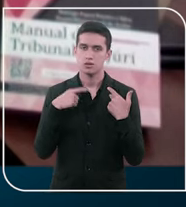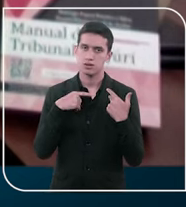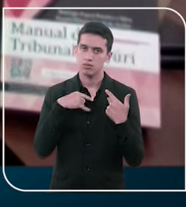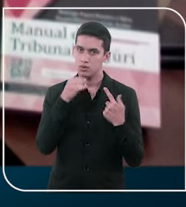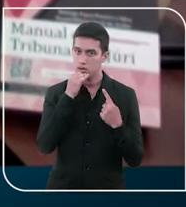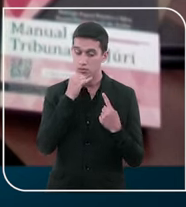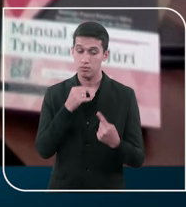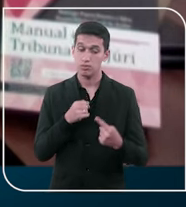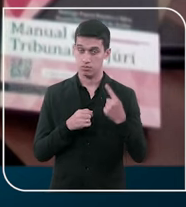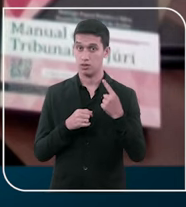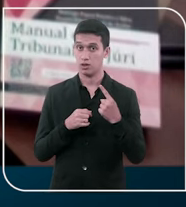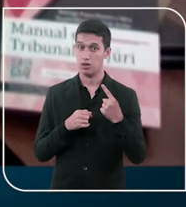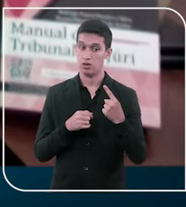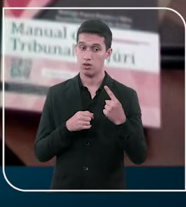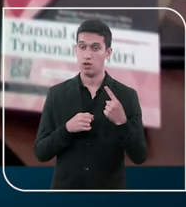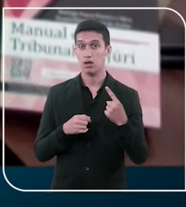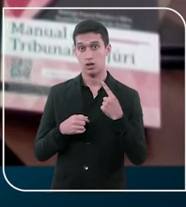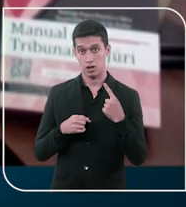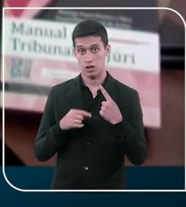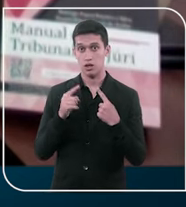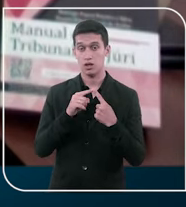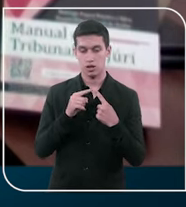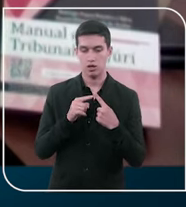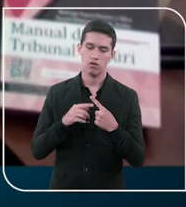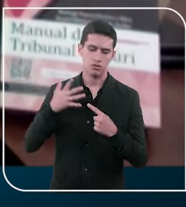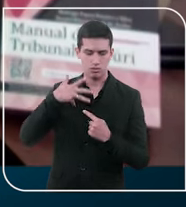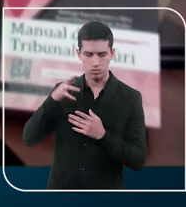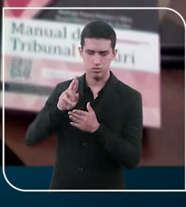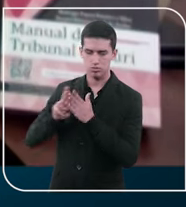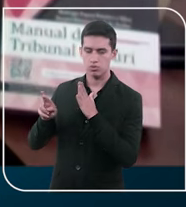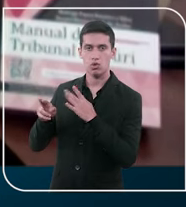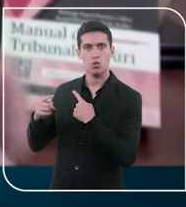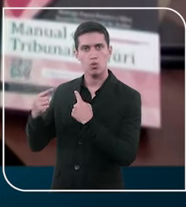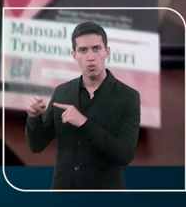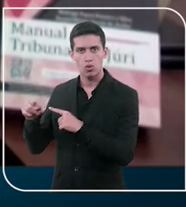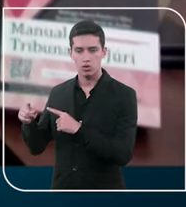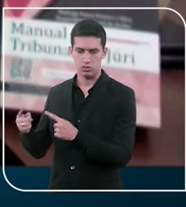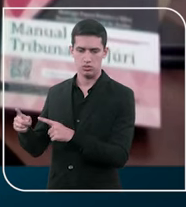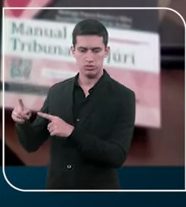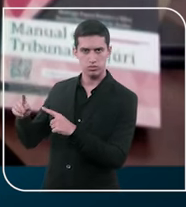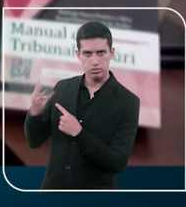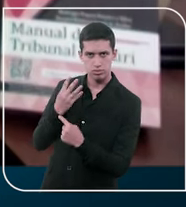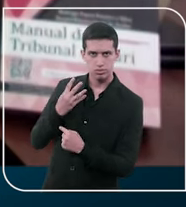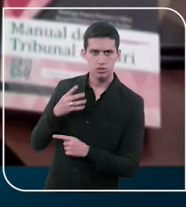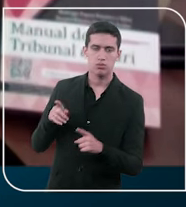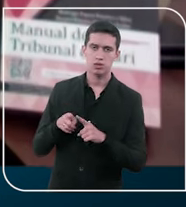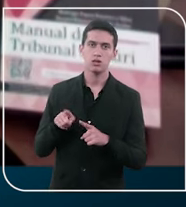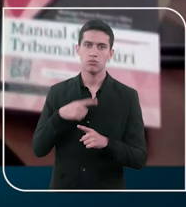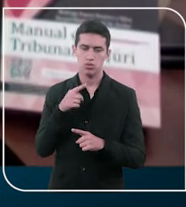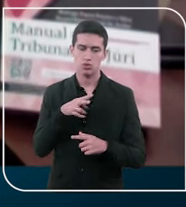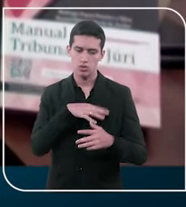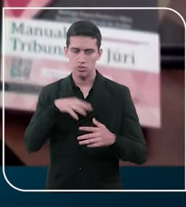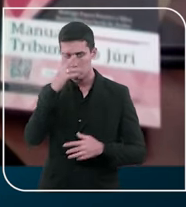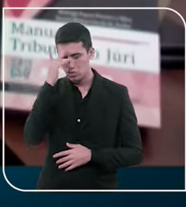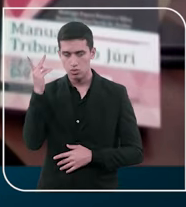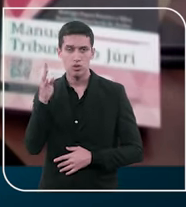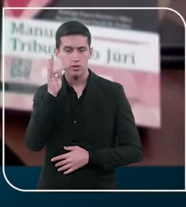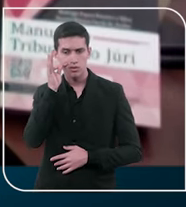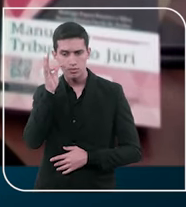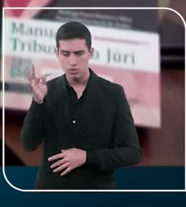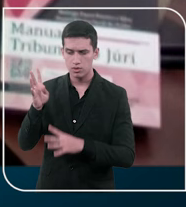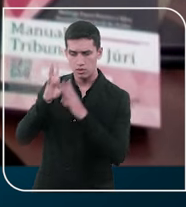normal, em que tem primeiro uma resposta à acusação, tem toda uma instrução em que são ouvidas as testemunhas